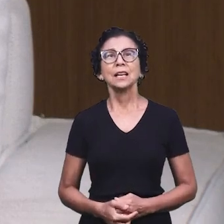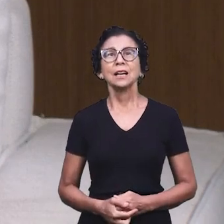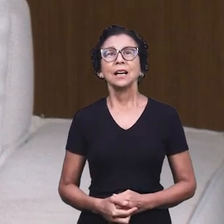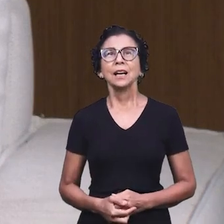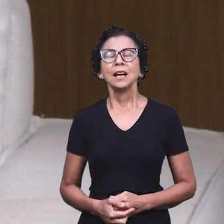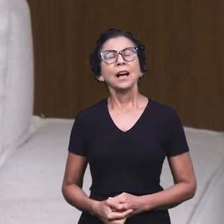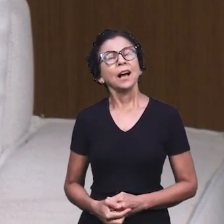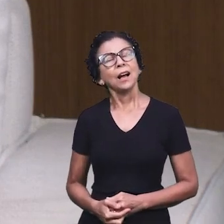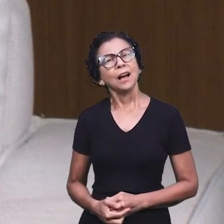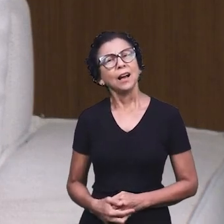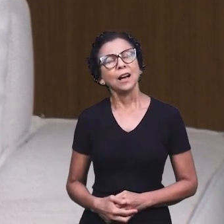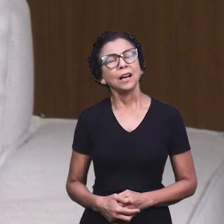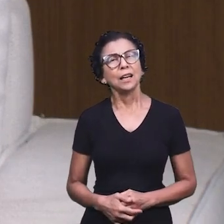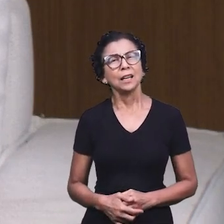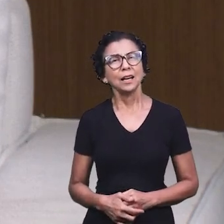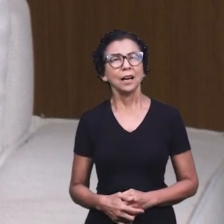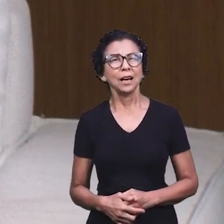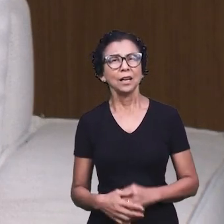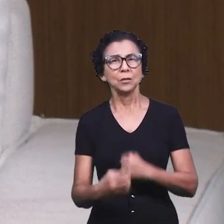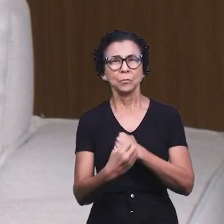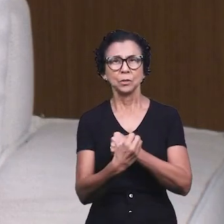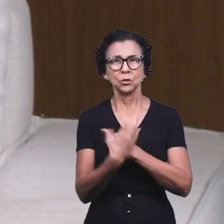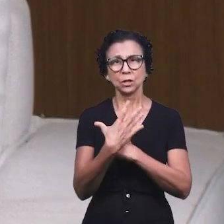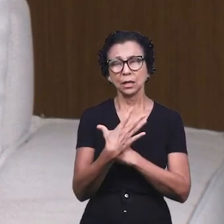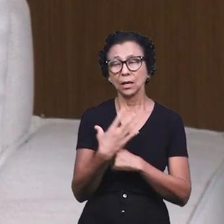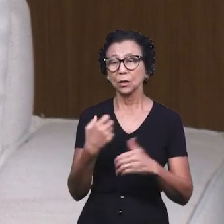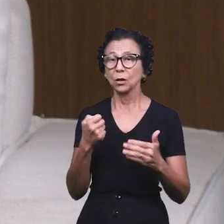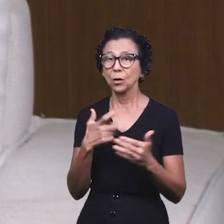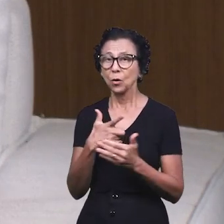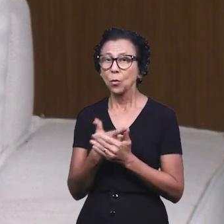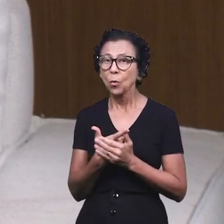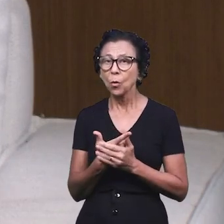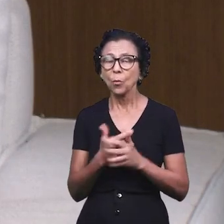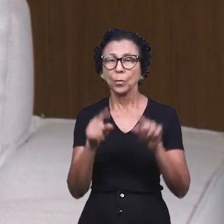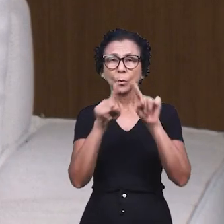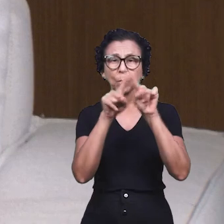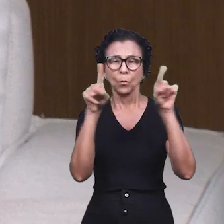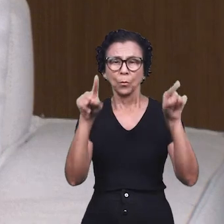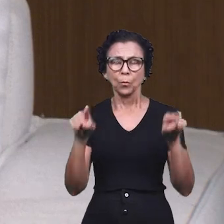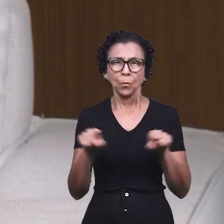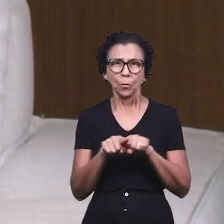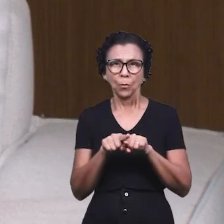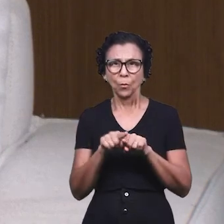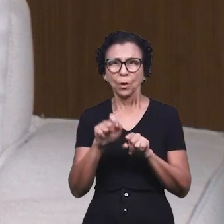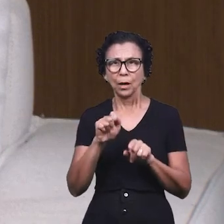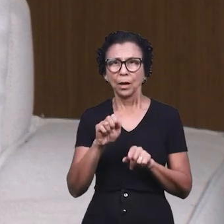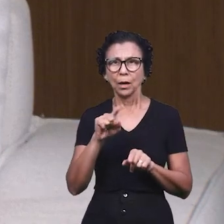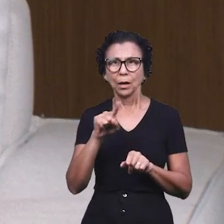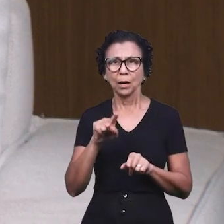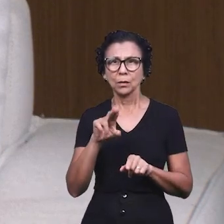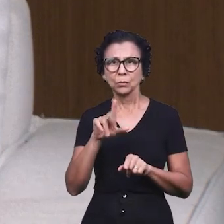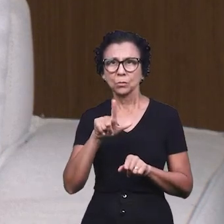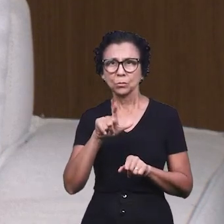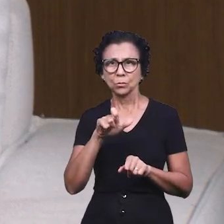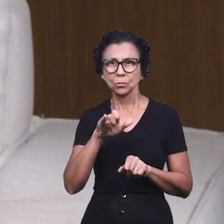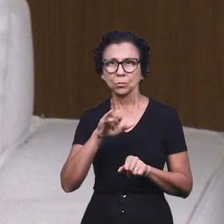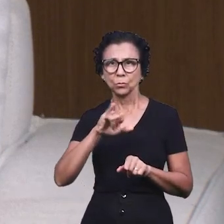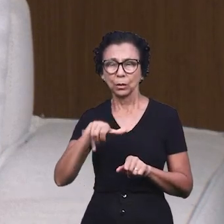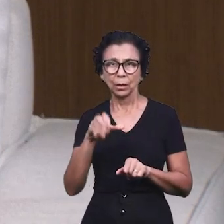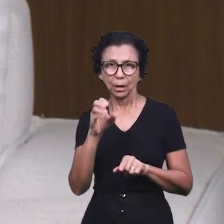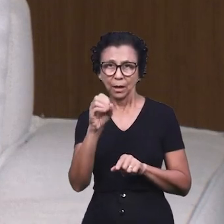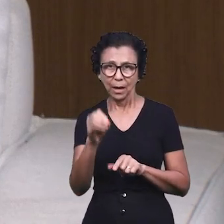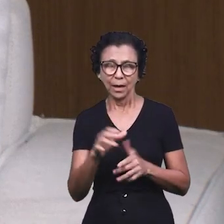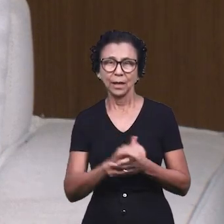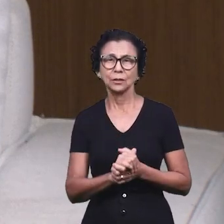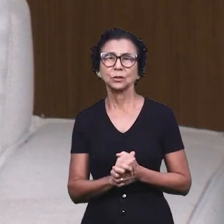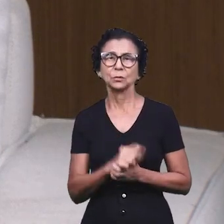Aí me indicaram um azulejo personalizado, com a nossa foto, e eu achei interessante, e encomendei.